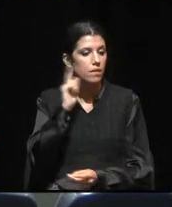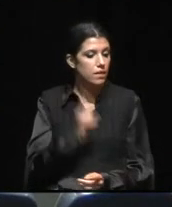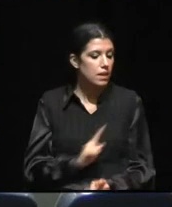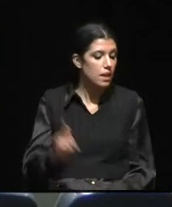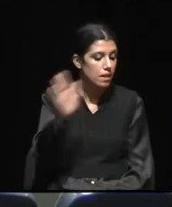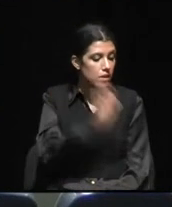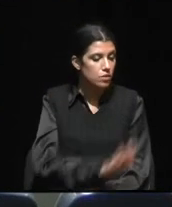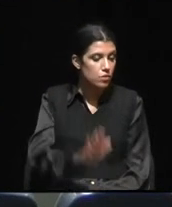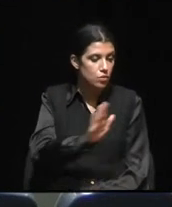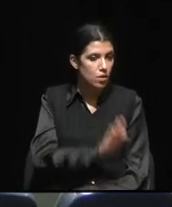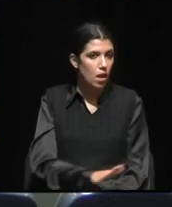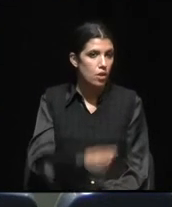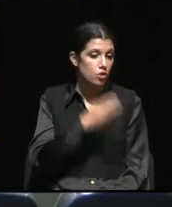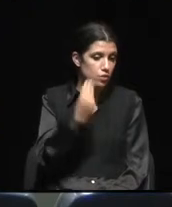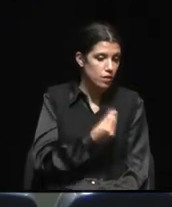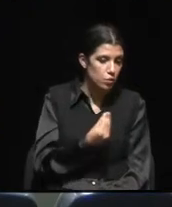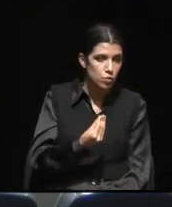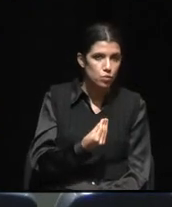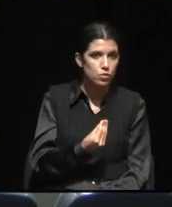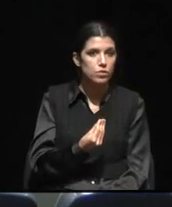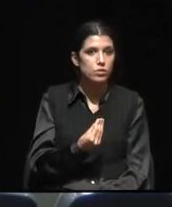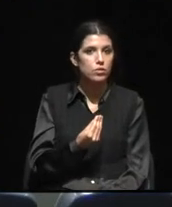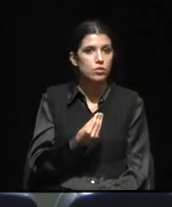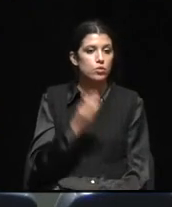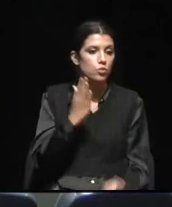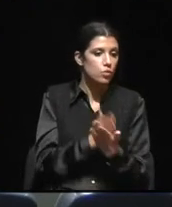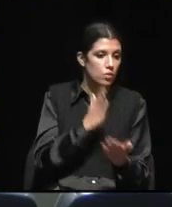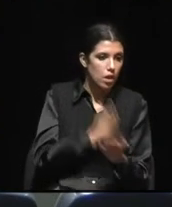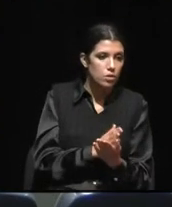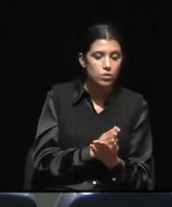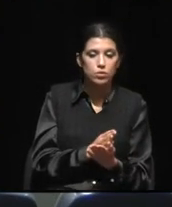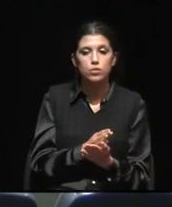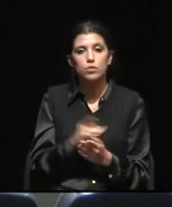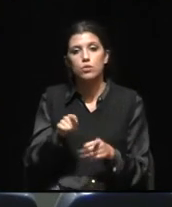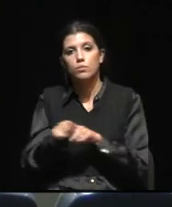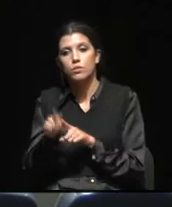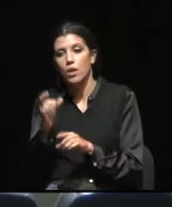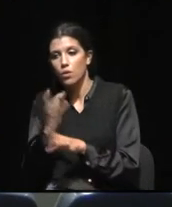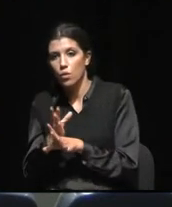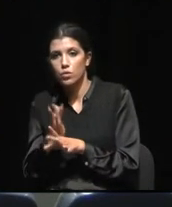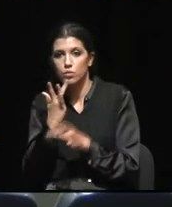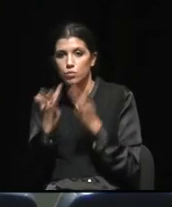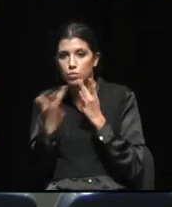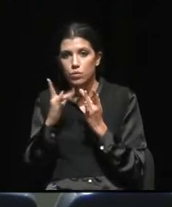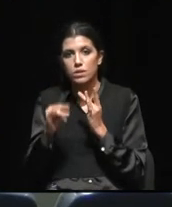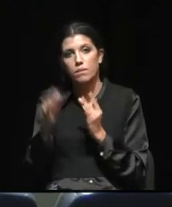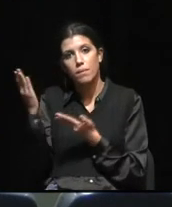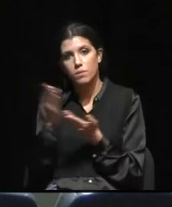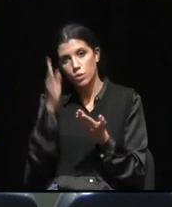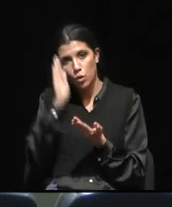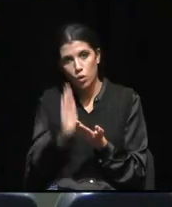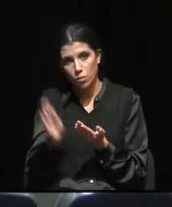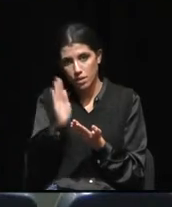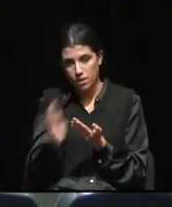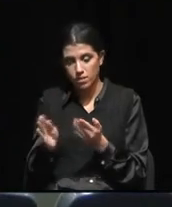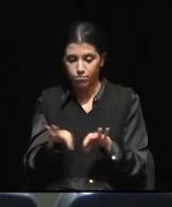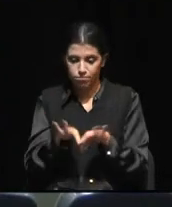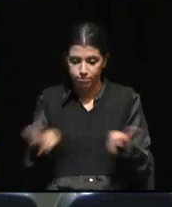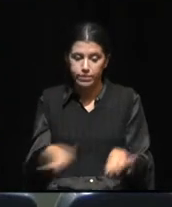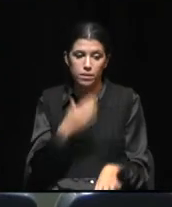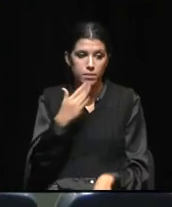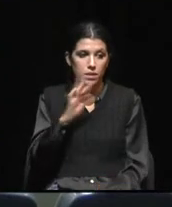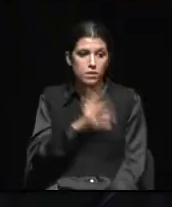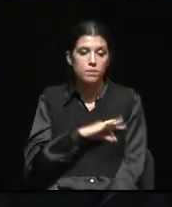José Antunes apresenta do teatro e uma recomendação força